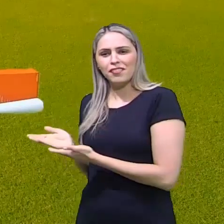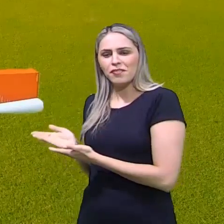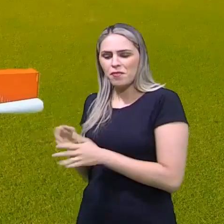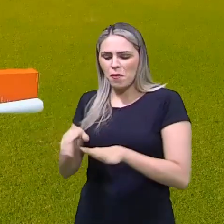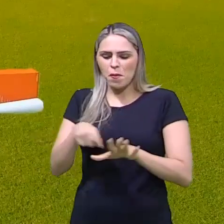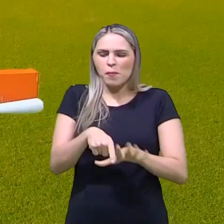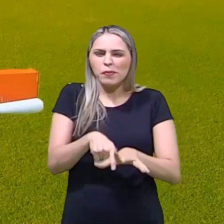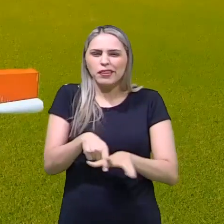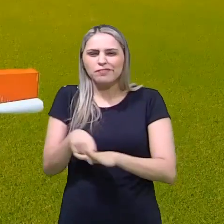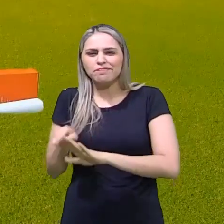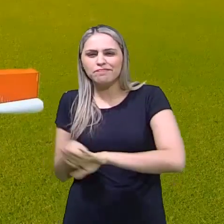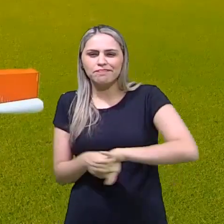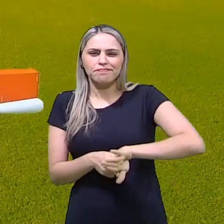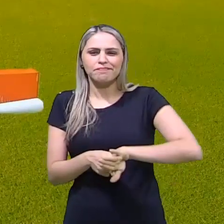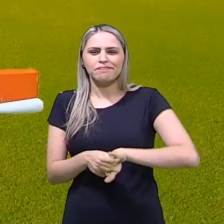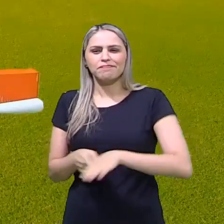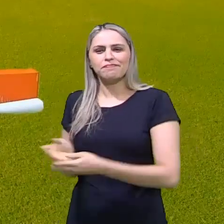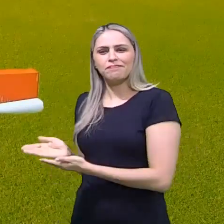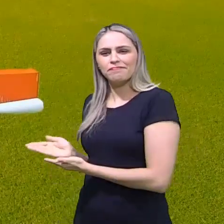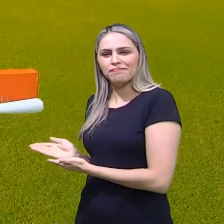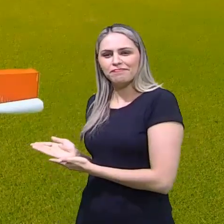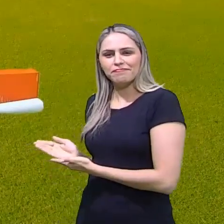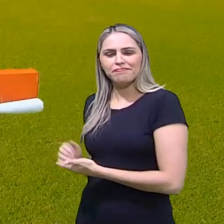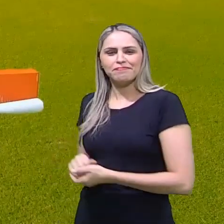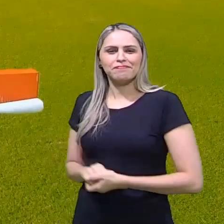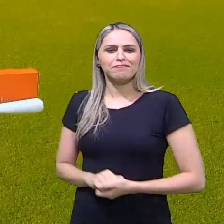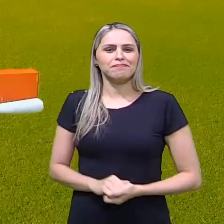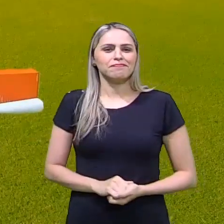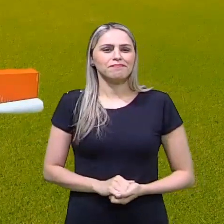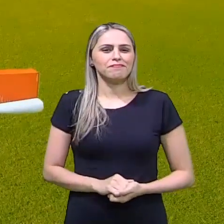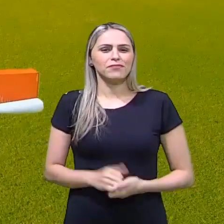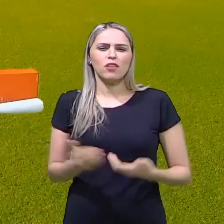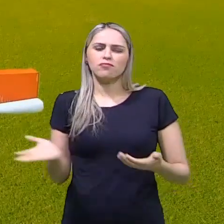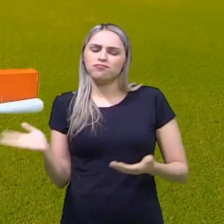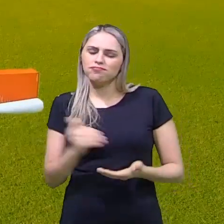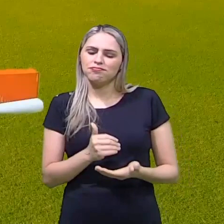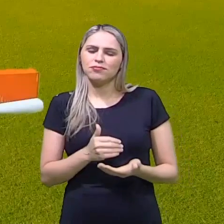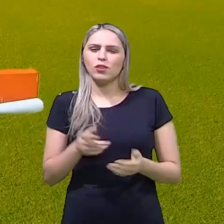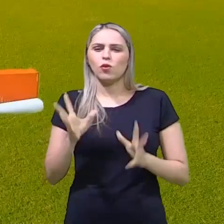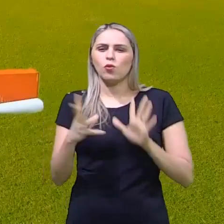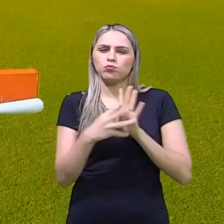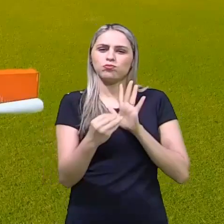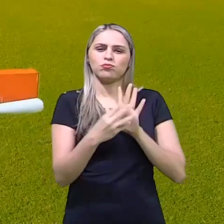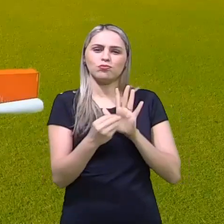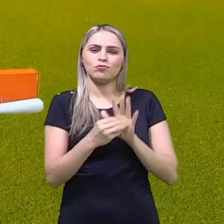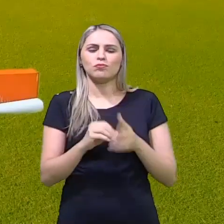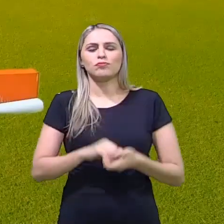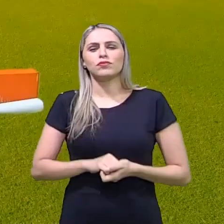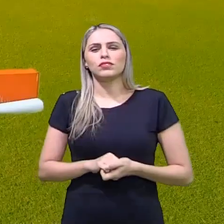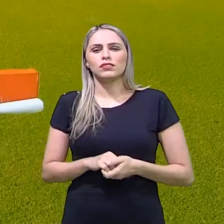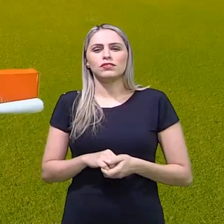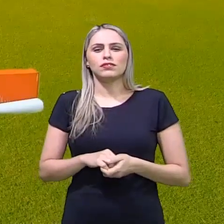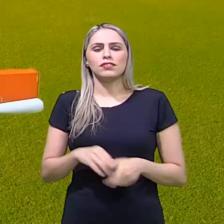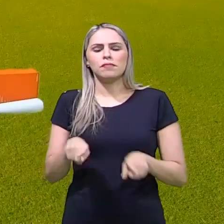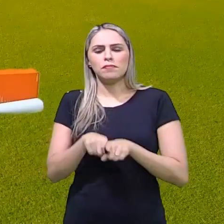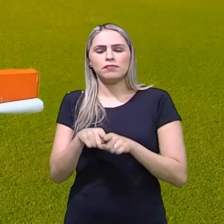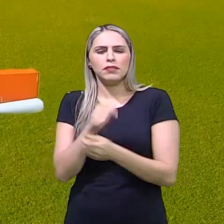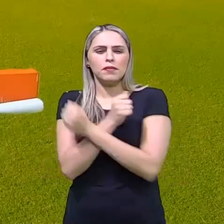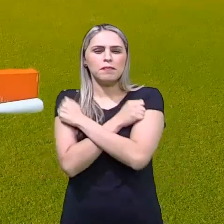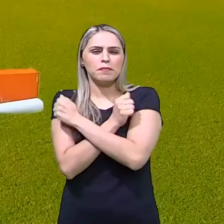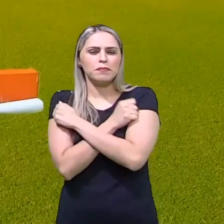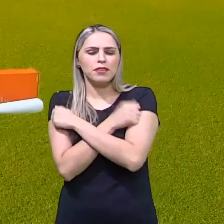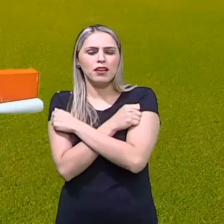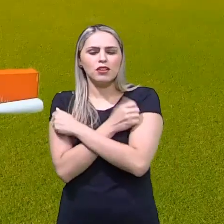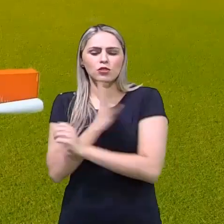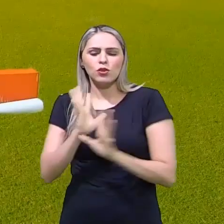dá tacada, ele faz isso com o pé. Viu? Vamos lá, Davi. Vamos lá, Luan. Vamos lá, Vitória. Ah, eu vou mandar um abraço também pra minha amiga Duda e pra